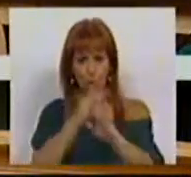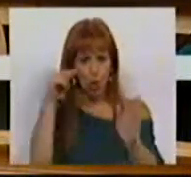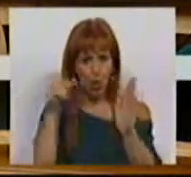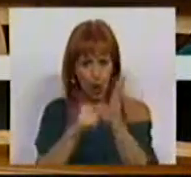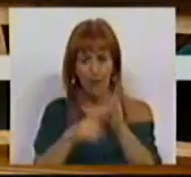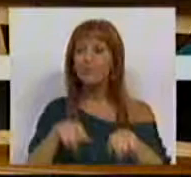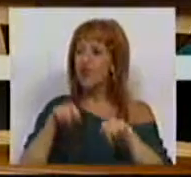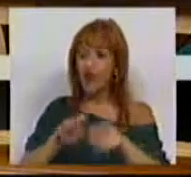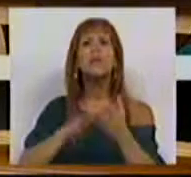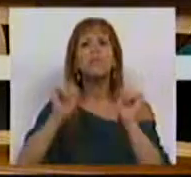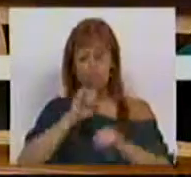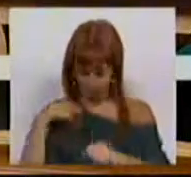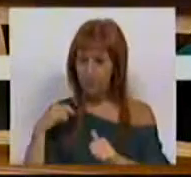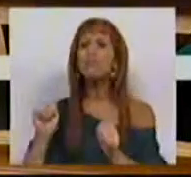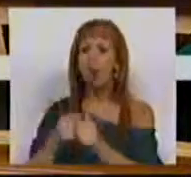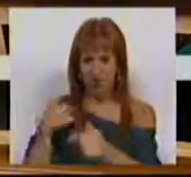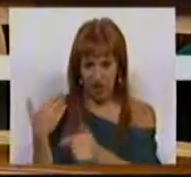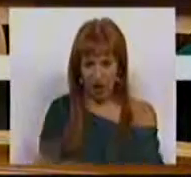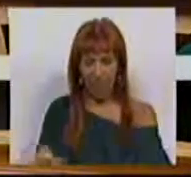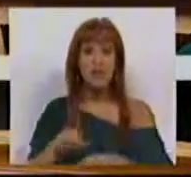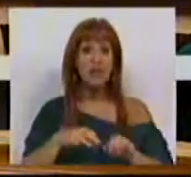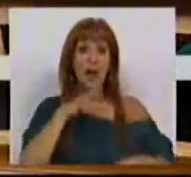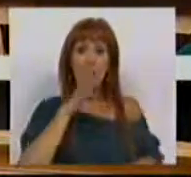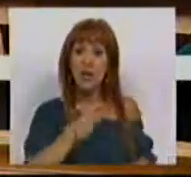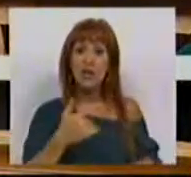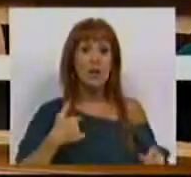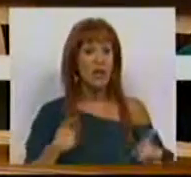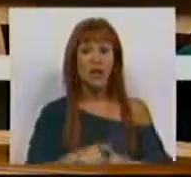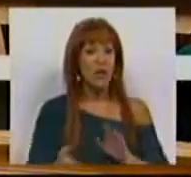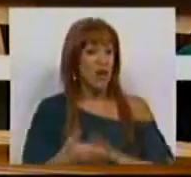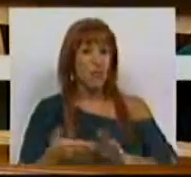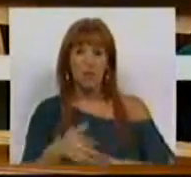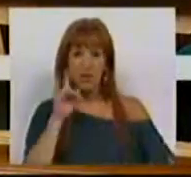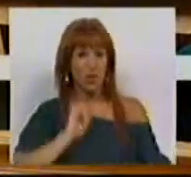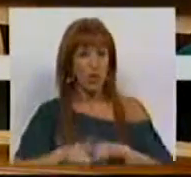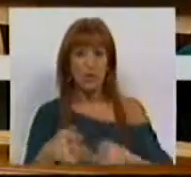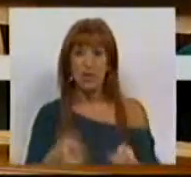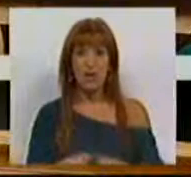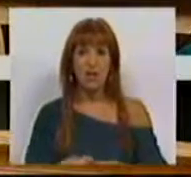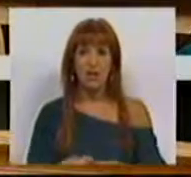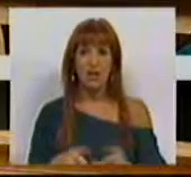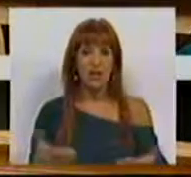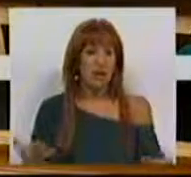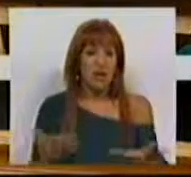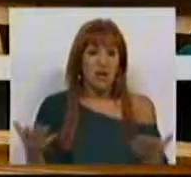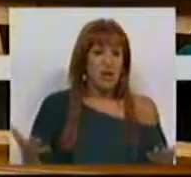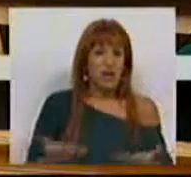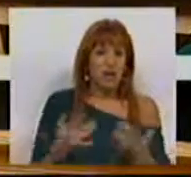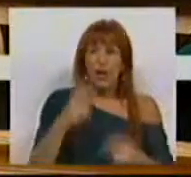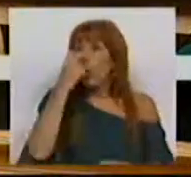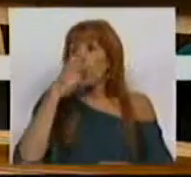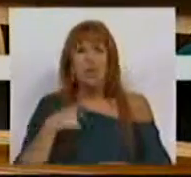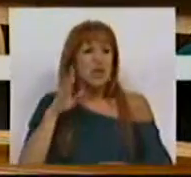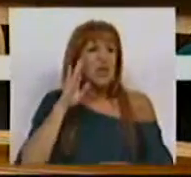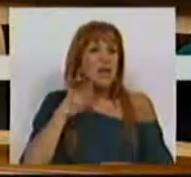empenhados e para esse pacto podem contar connosco. Como já disse, não se apresse, Sra. Deputada, não esteja tão curiosa